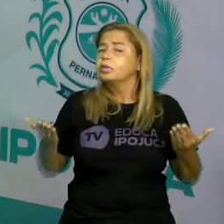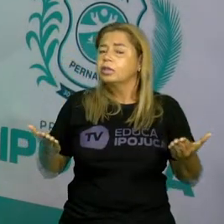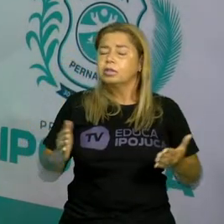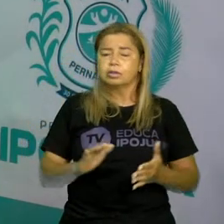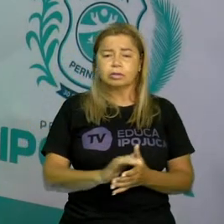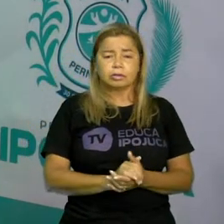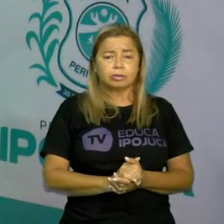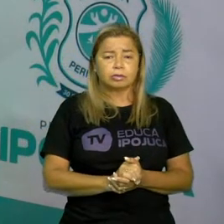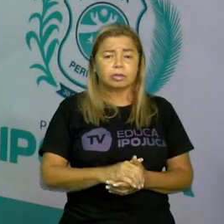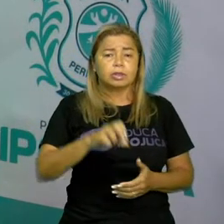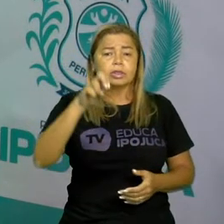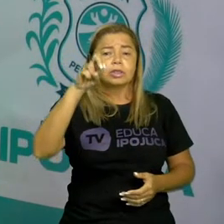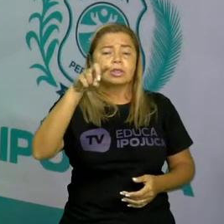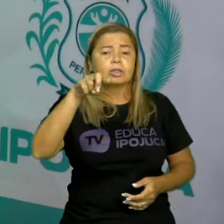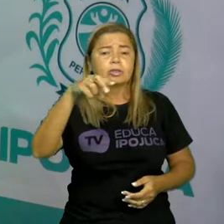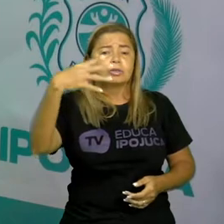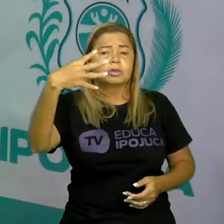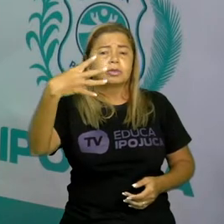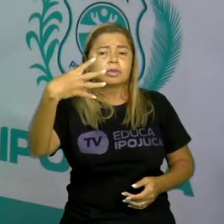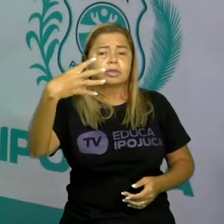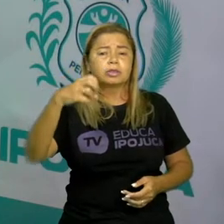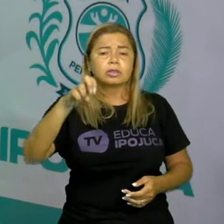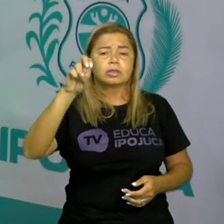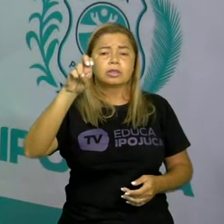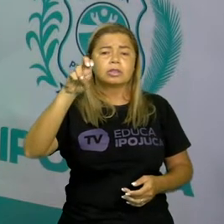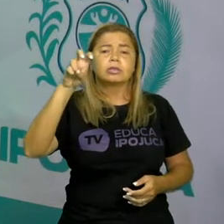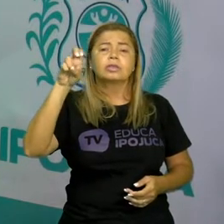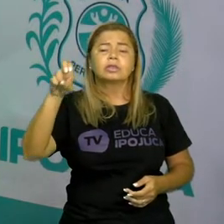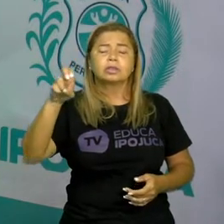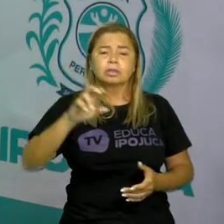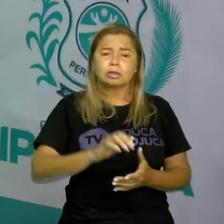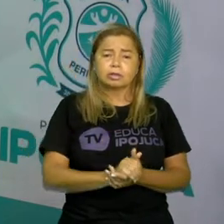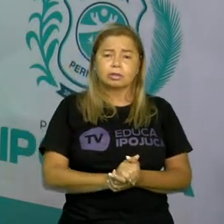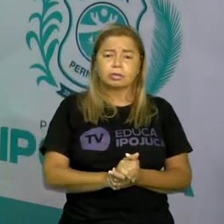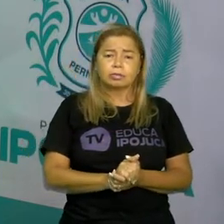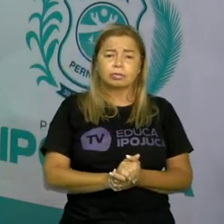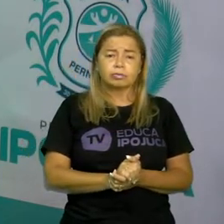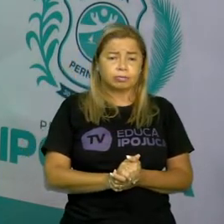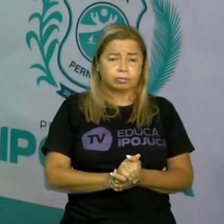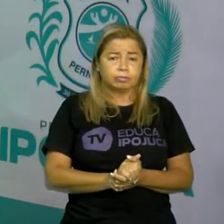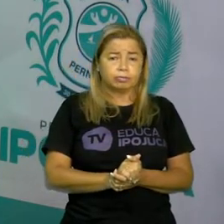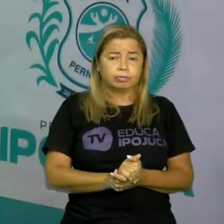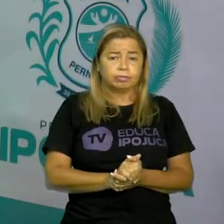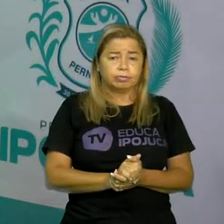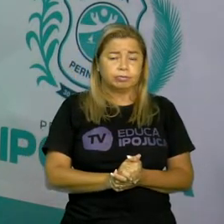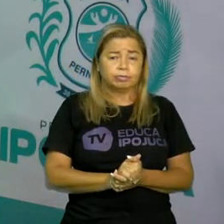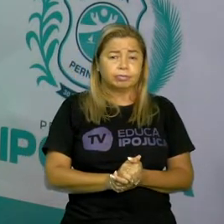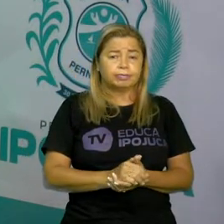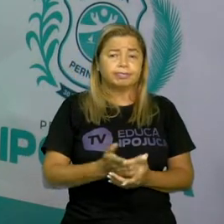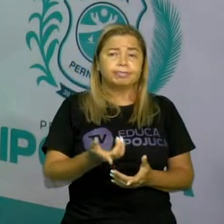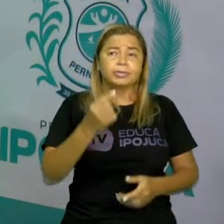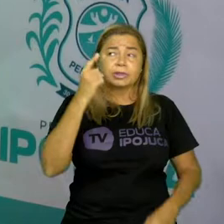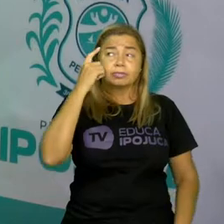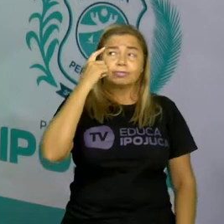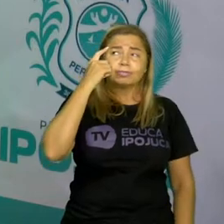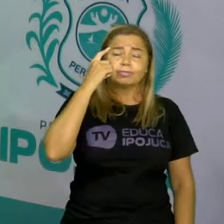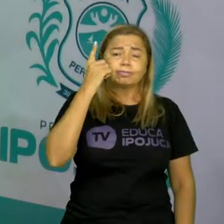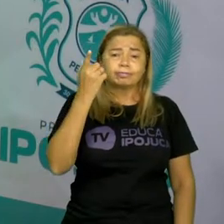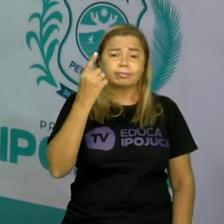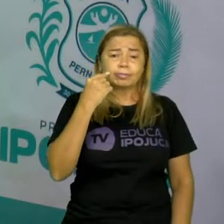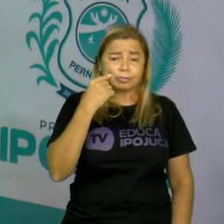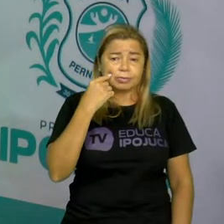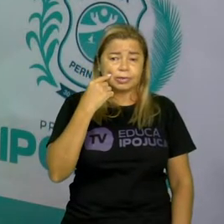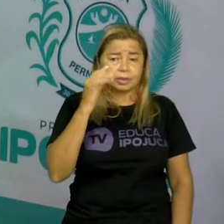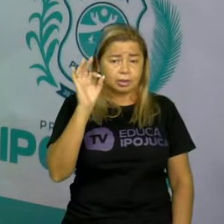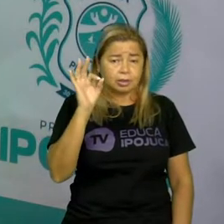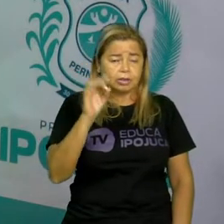Ou 5.455? Vamos fazer o seguinte. Uma dica